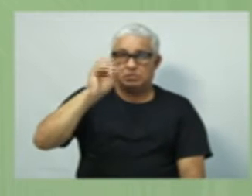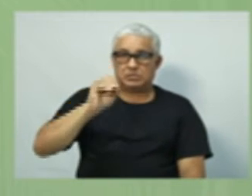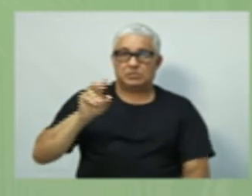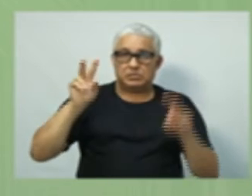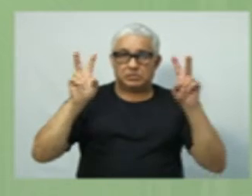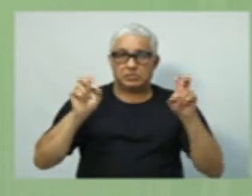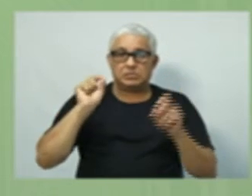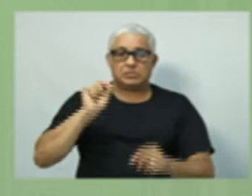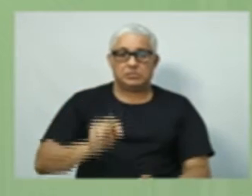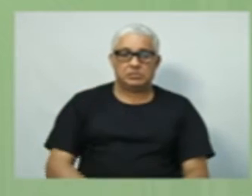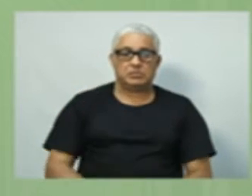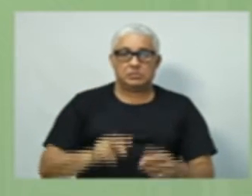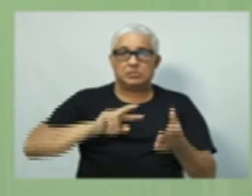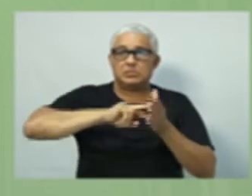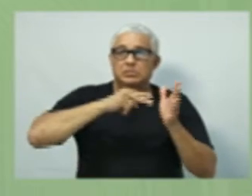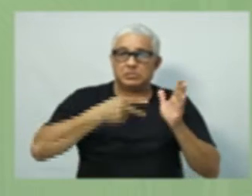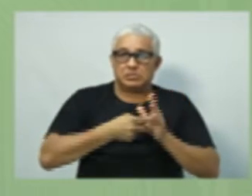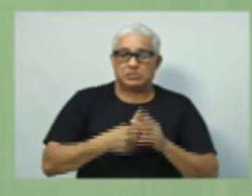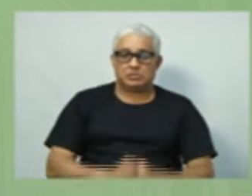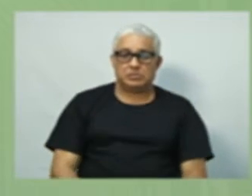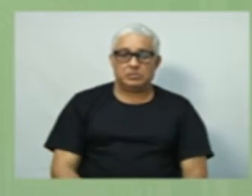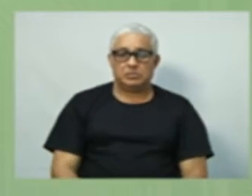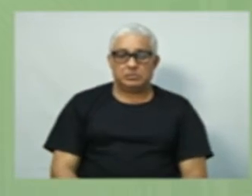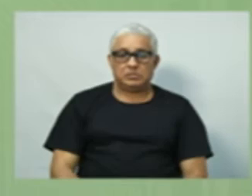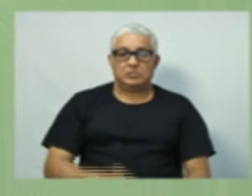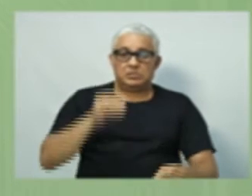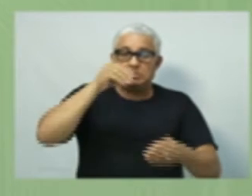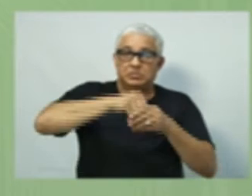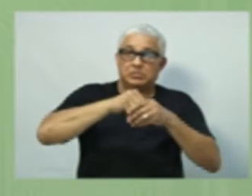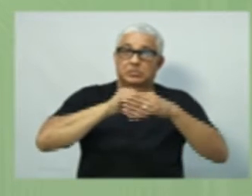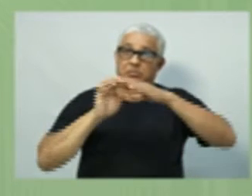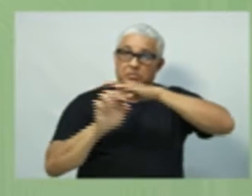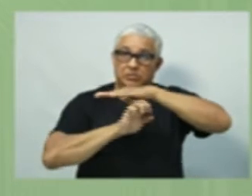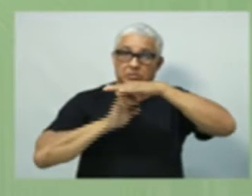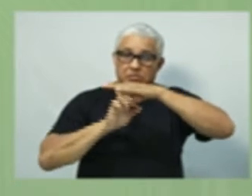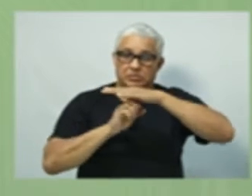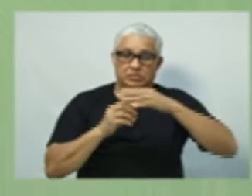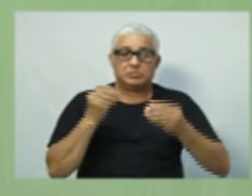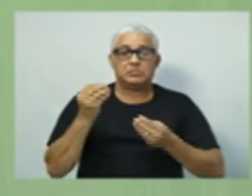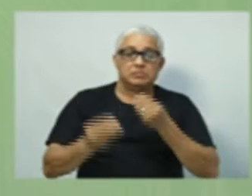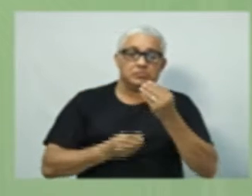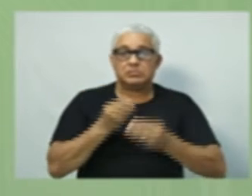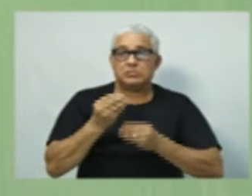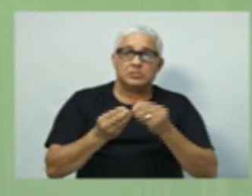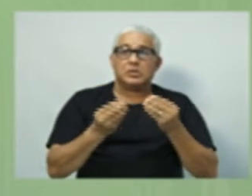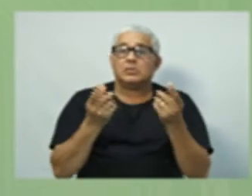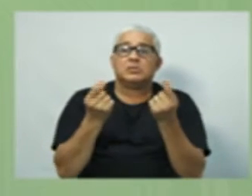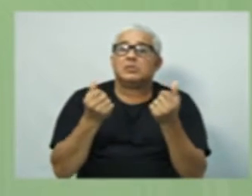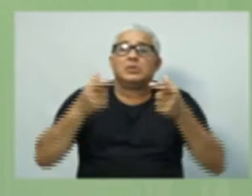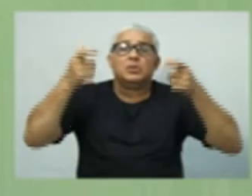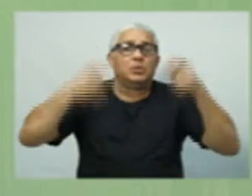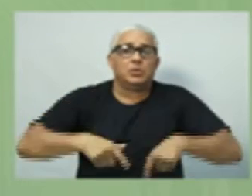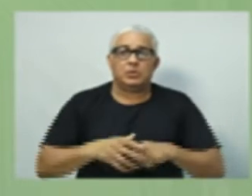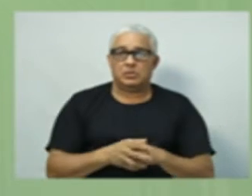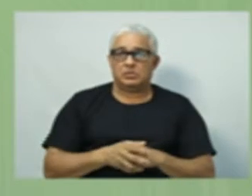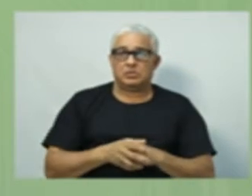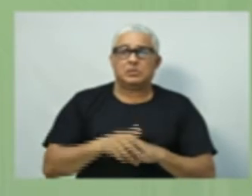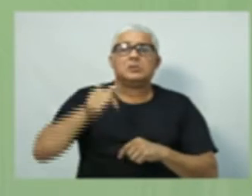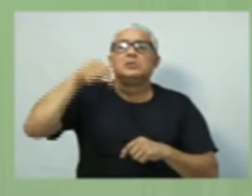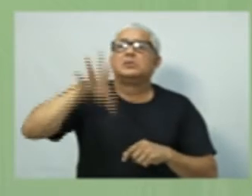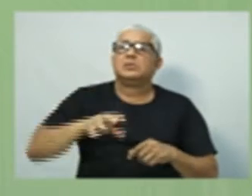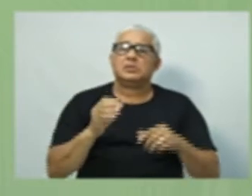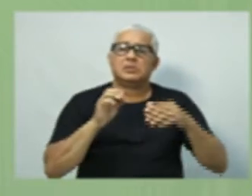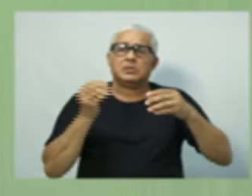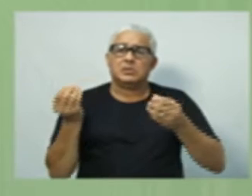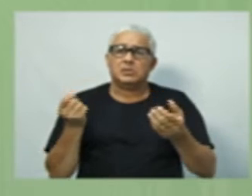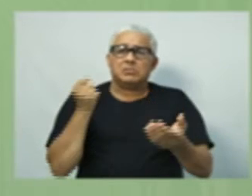indicam a composição das origens das empresas como assim da onde veio o meu dinheiro veio de quem faz